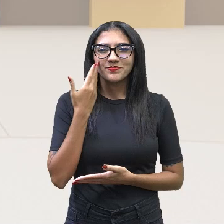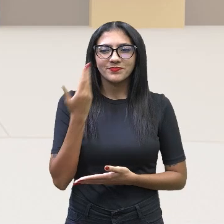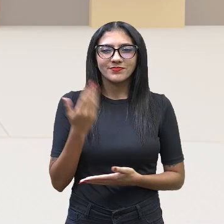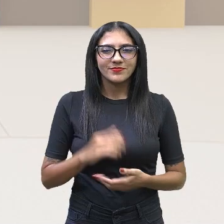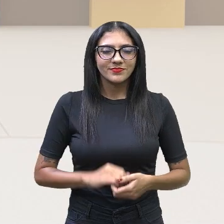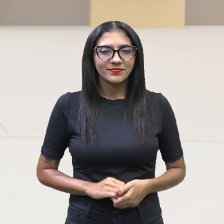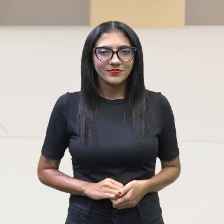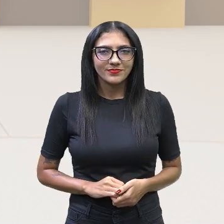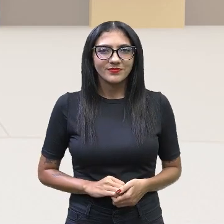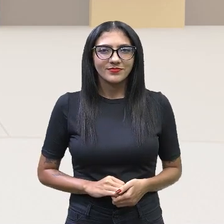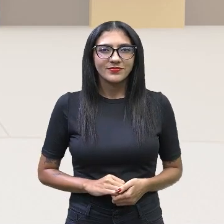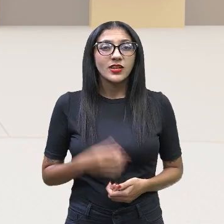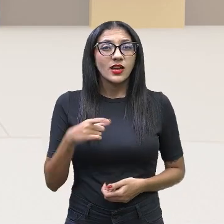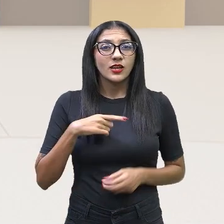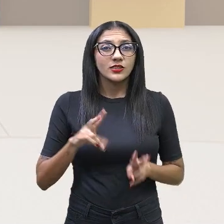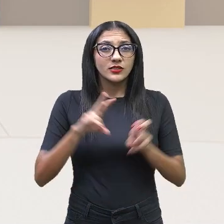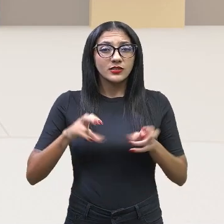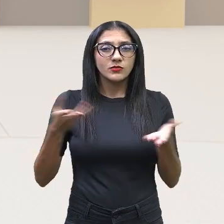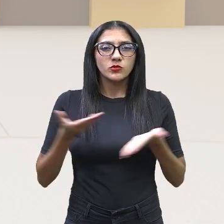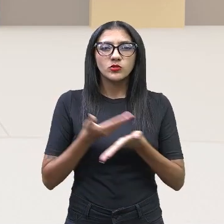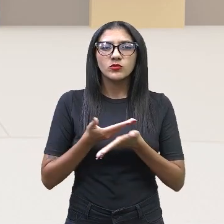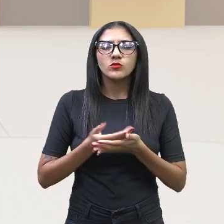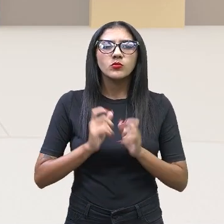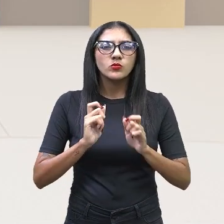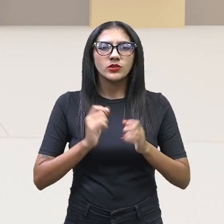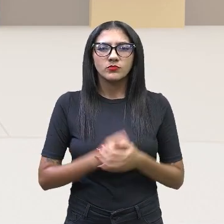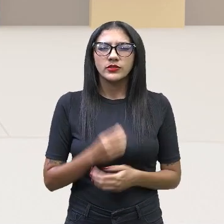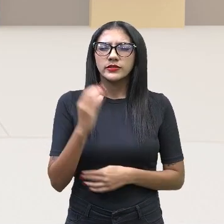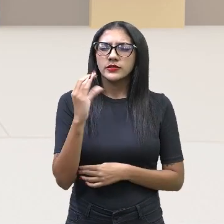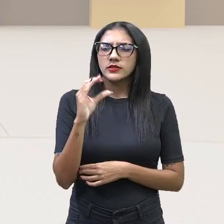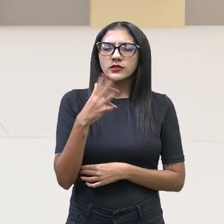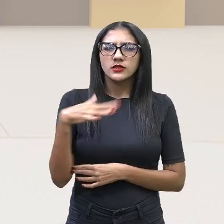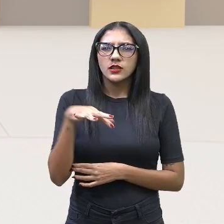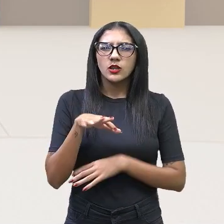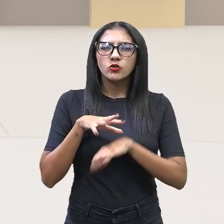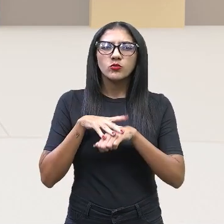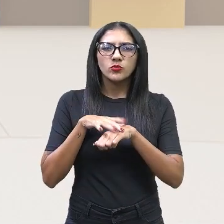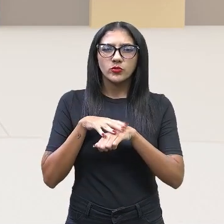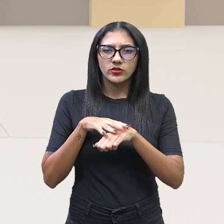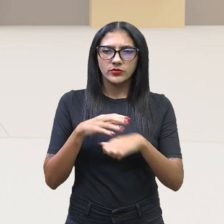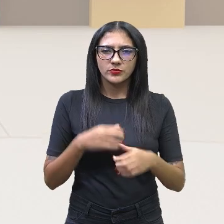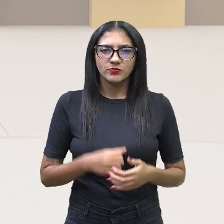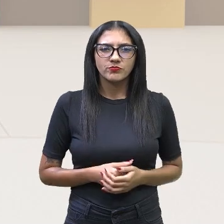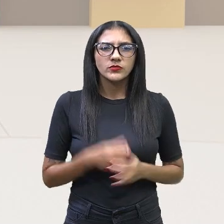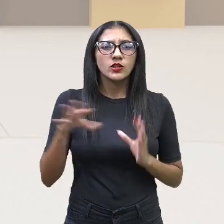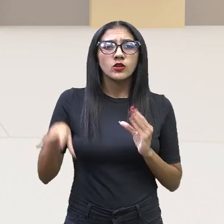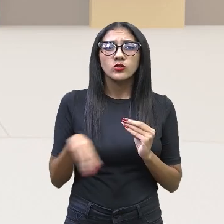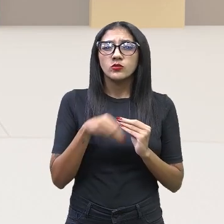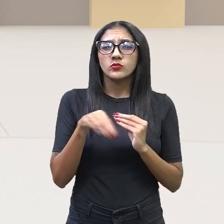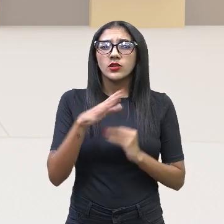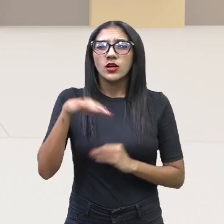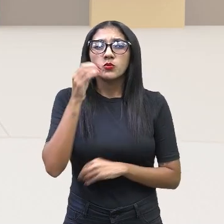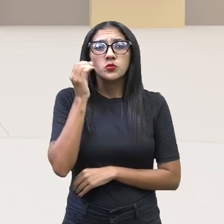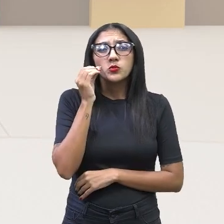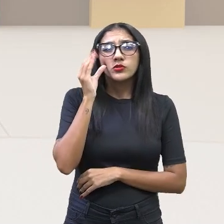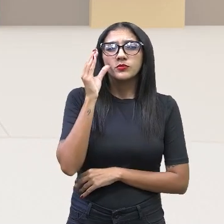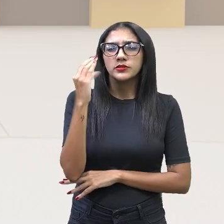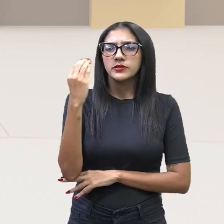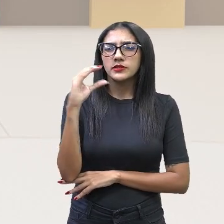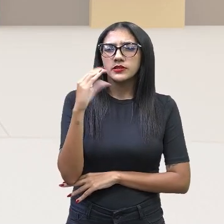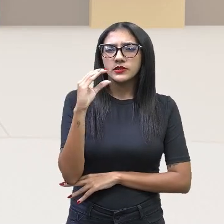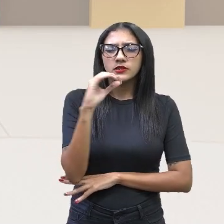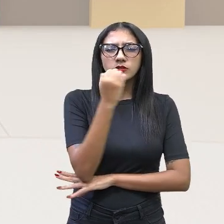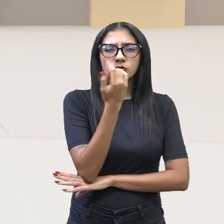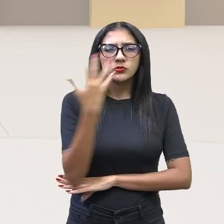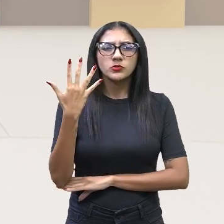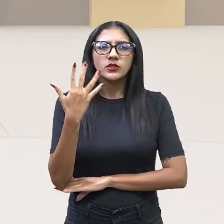A discussão do dia, a ciência nas doenças. As contribuições da área de conhecimento de ciências da